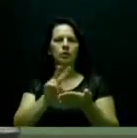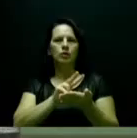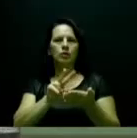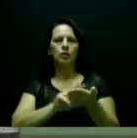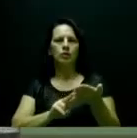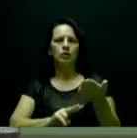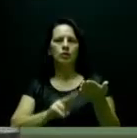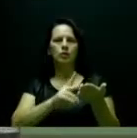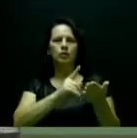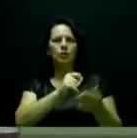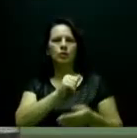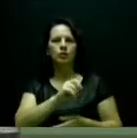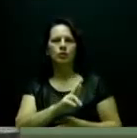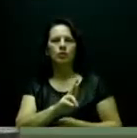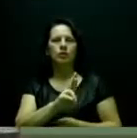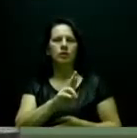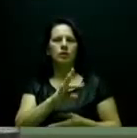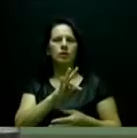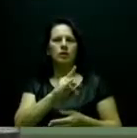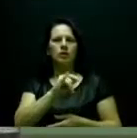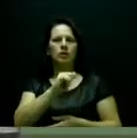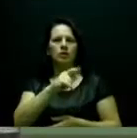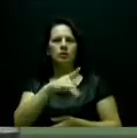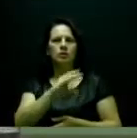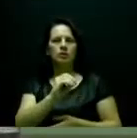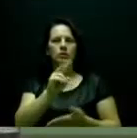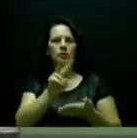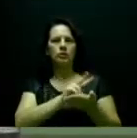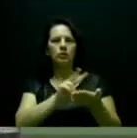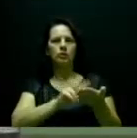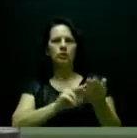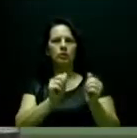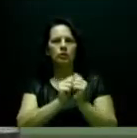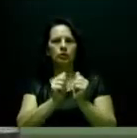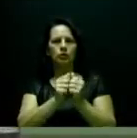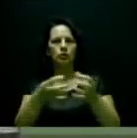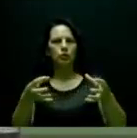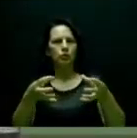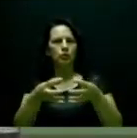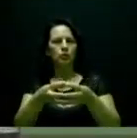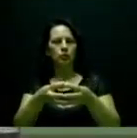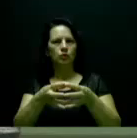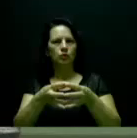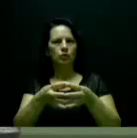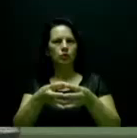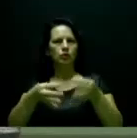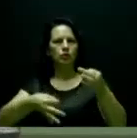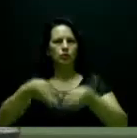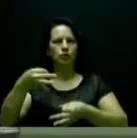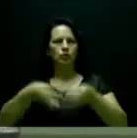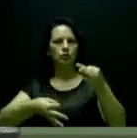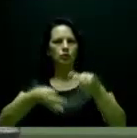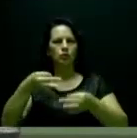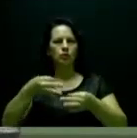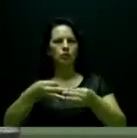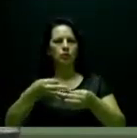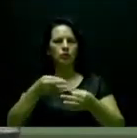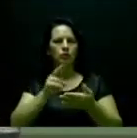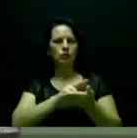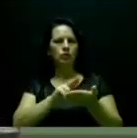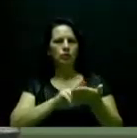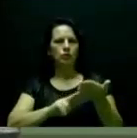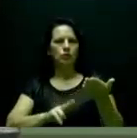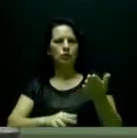leitura do parecer favorável à tramitação da propositura exarado em conjunto pelas comissões de Justiça e Redação,